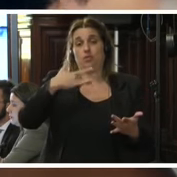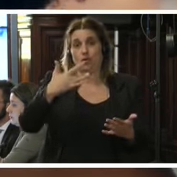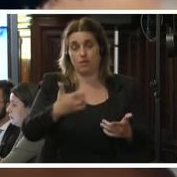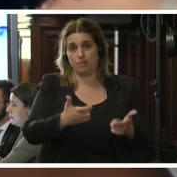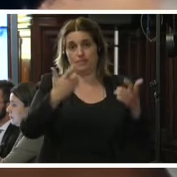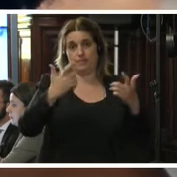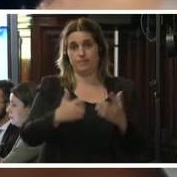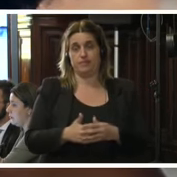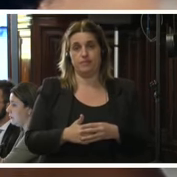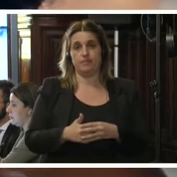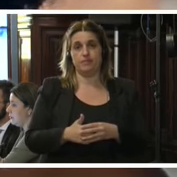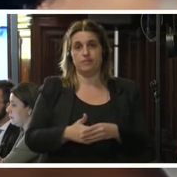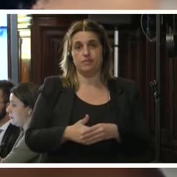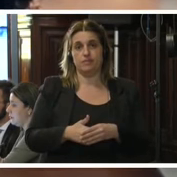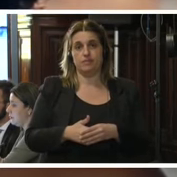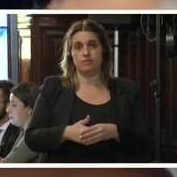Um pouco ela atravessou.